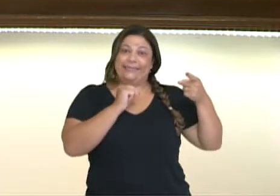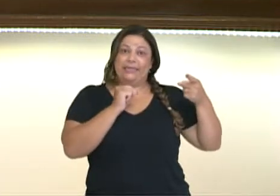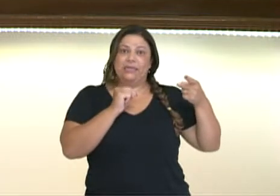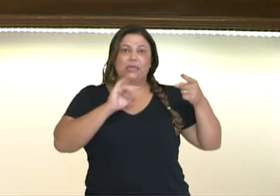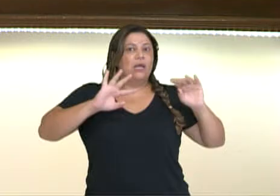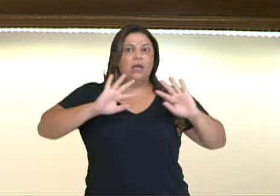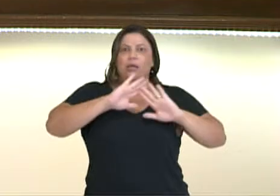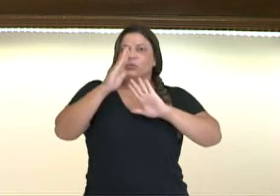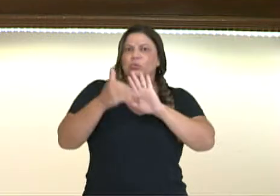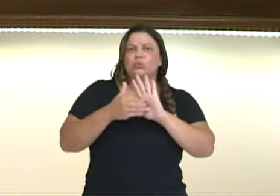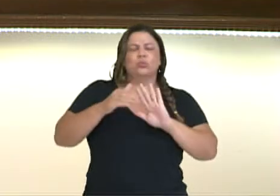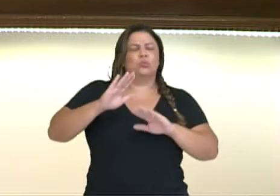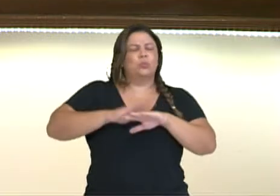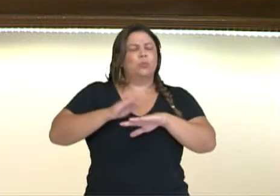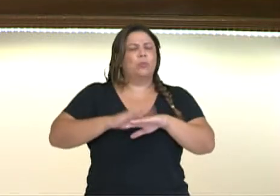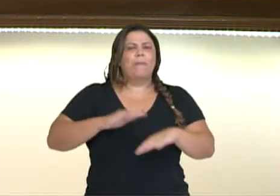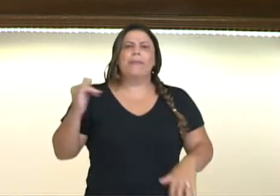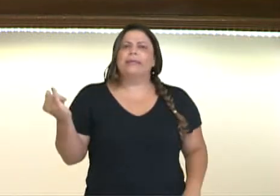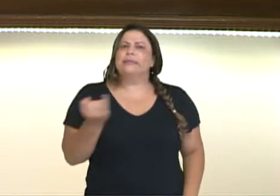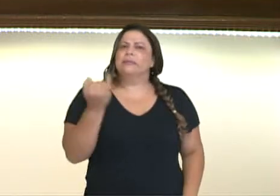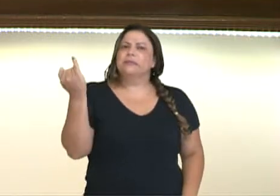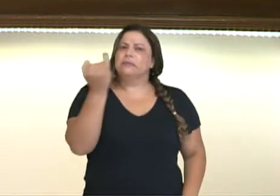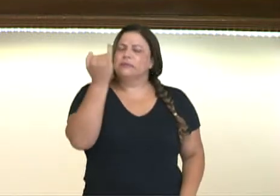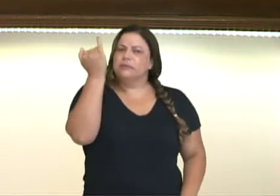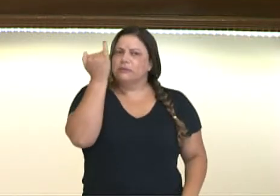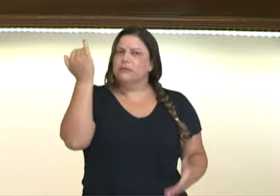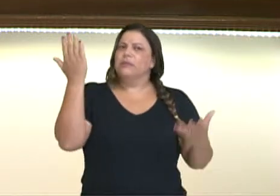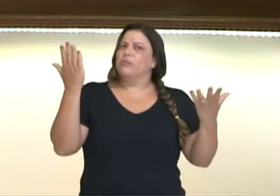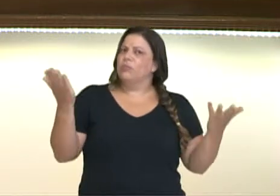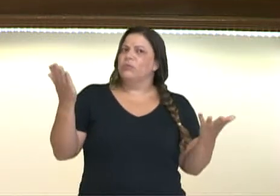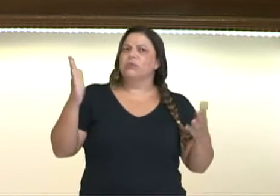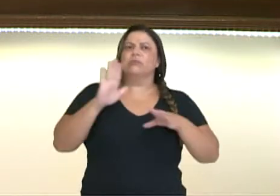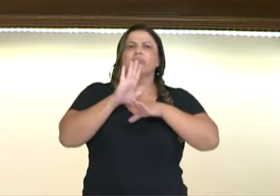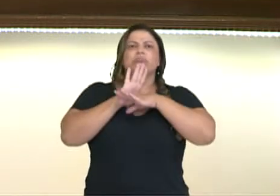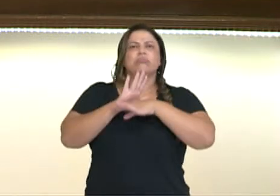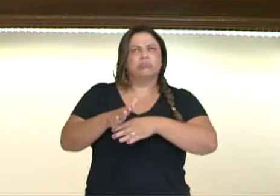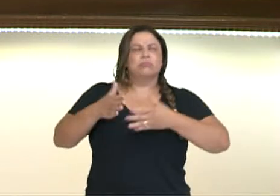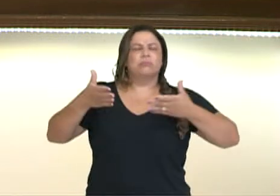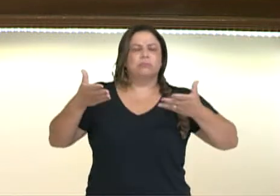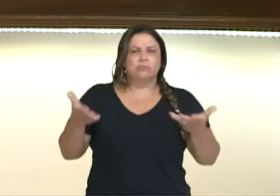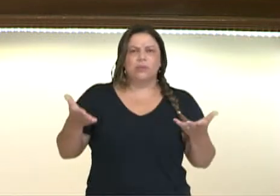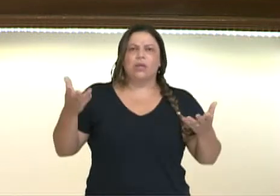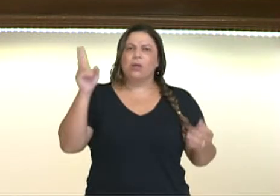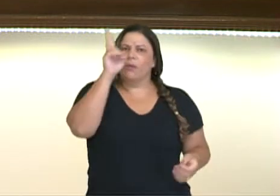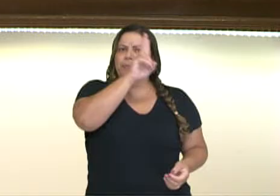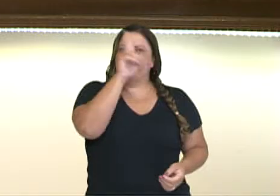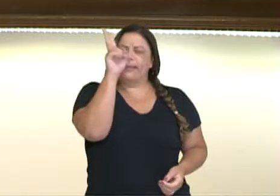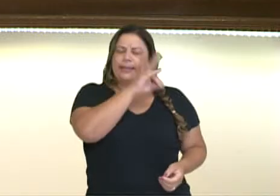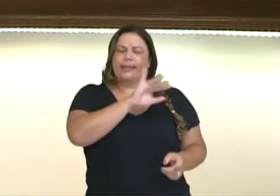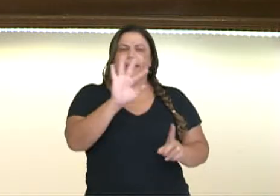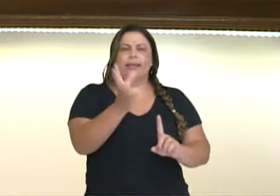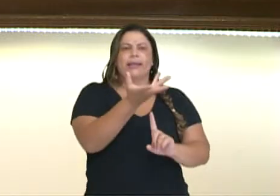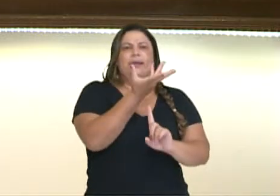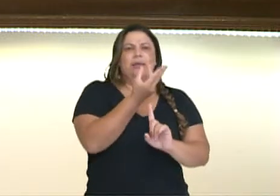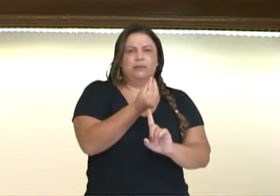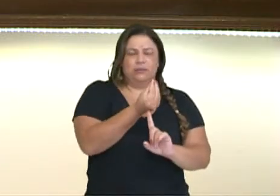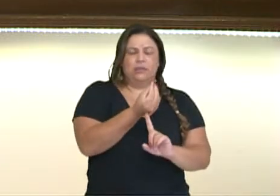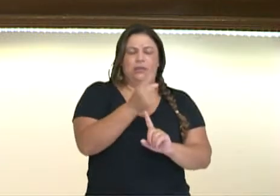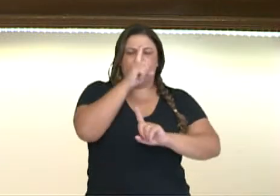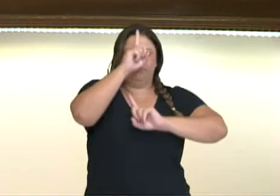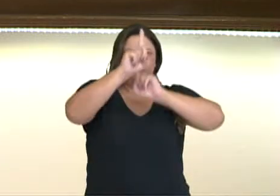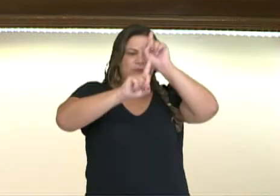que foi mais importante de contribuição dele para a história da arte foi a criação